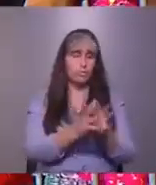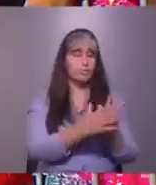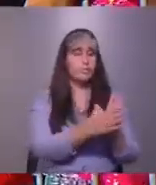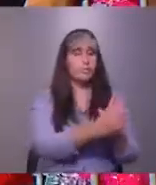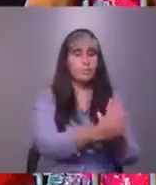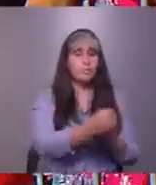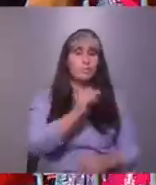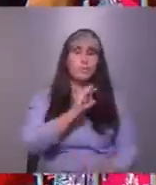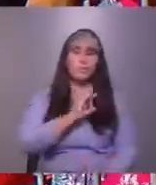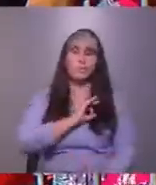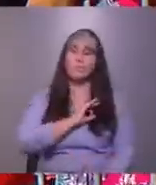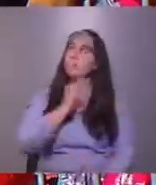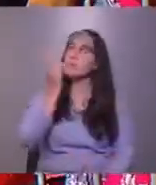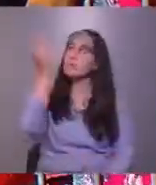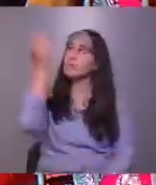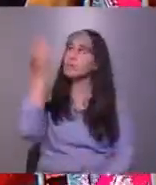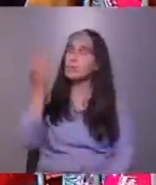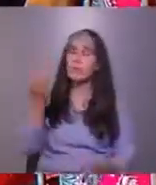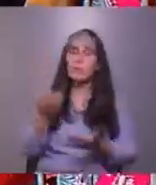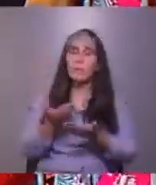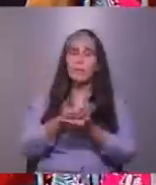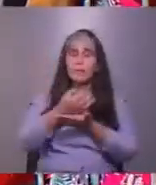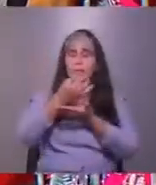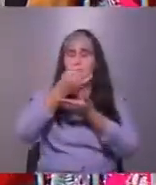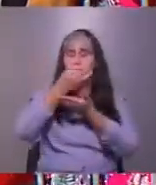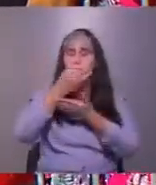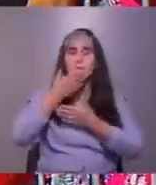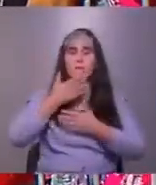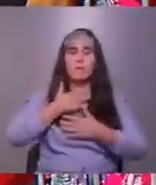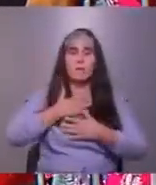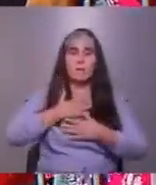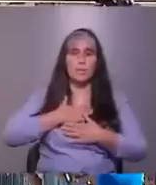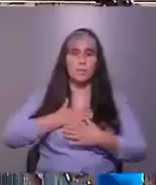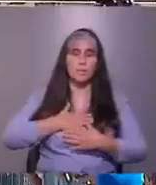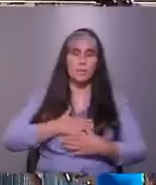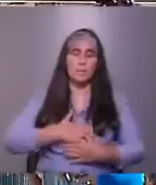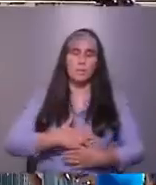Saciai, Senhor, a nossa fome.